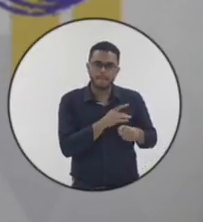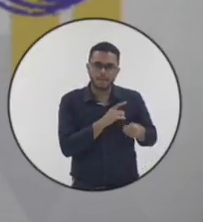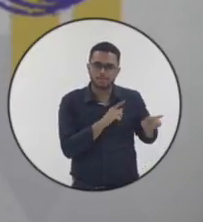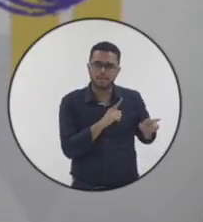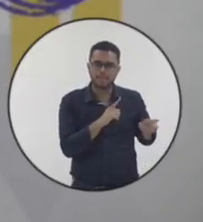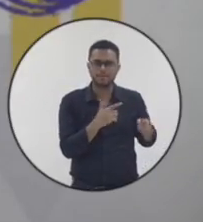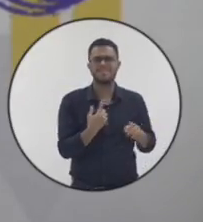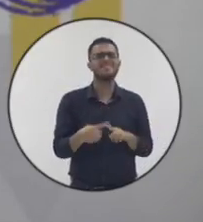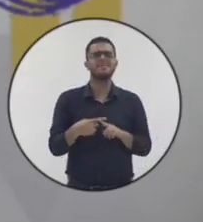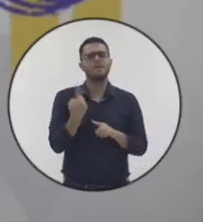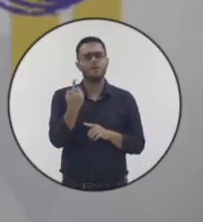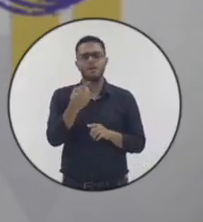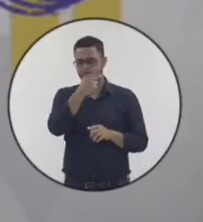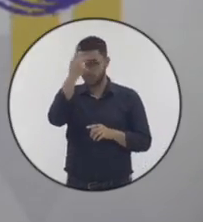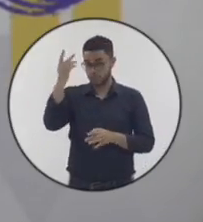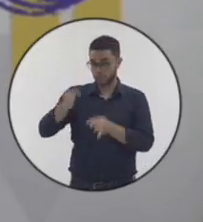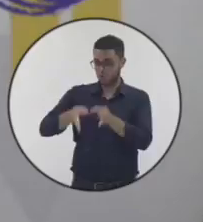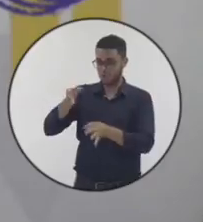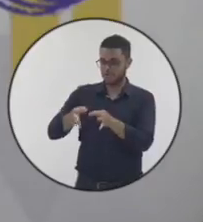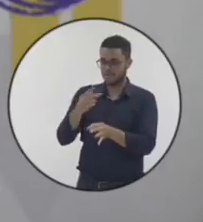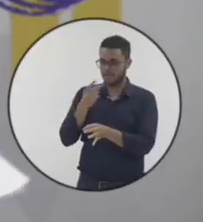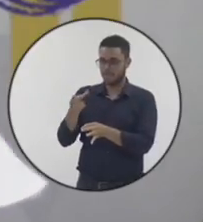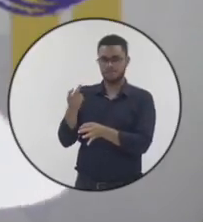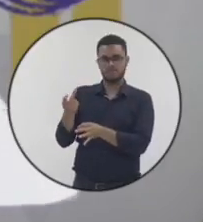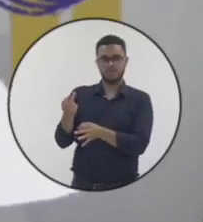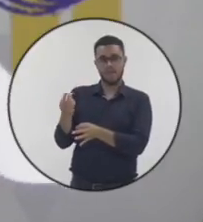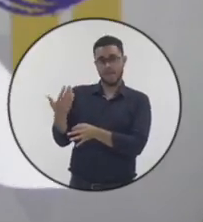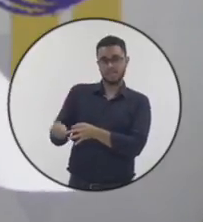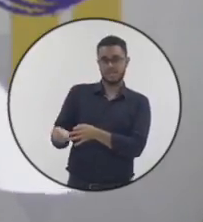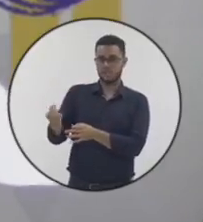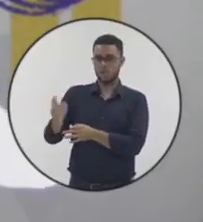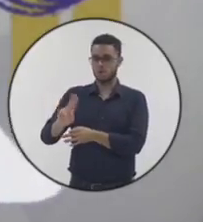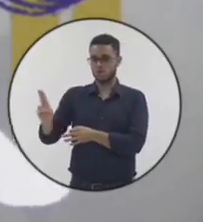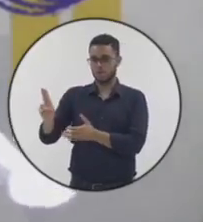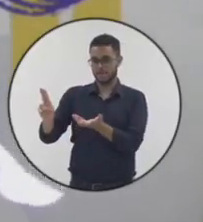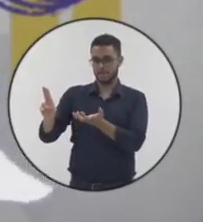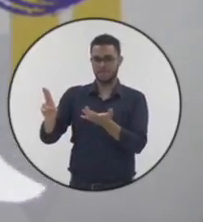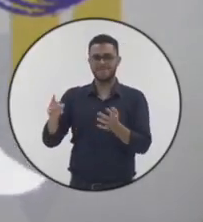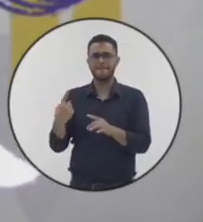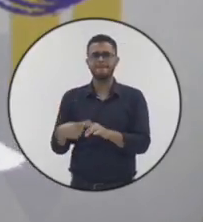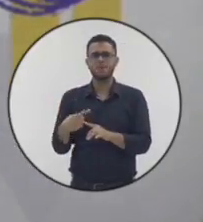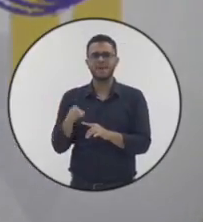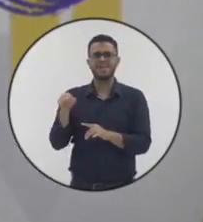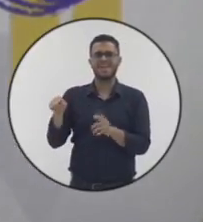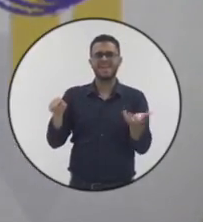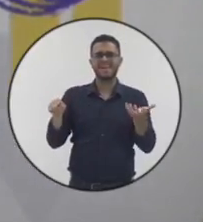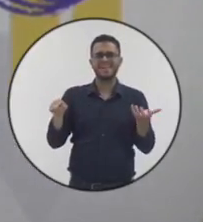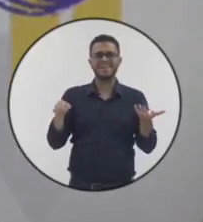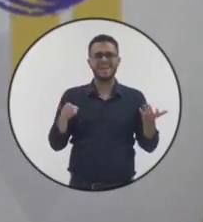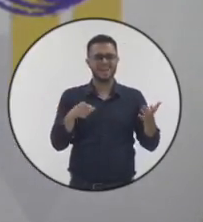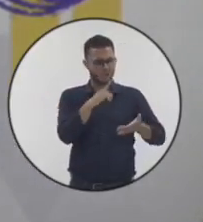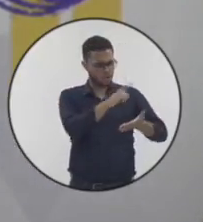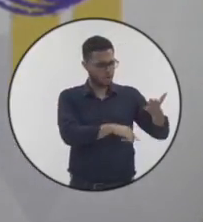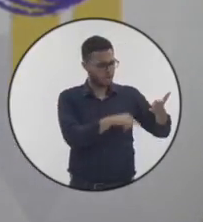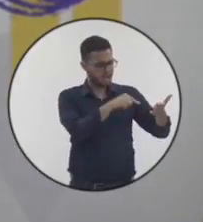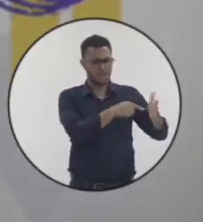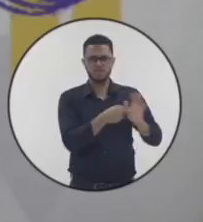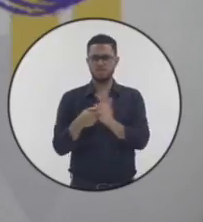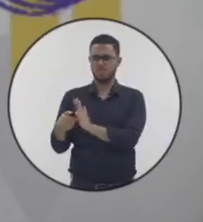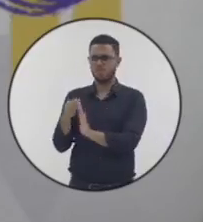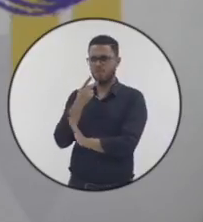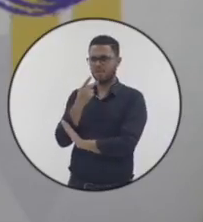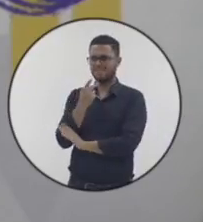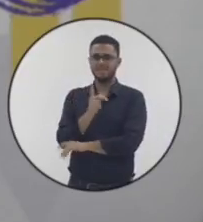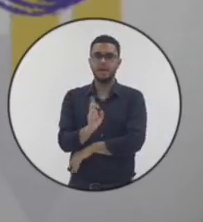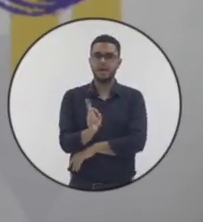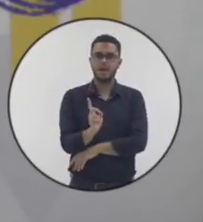um juiz que às vezes está retificando um nome que não tem nada a ver com a saúde vai querer um laudo. E o CFP diz: não, não basta